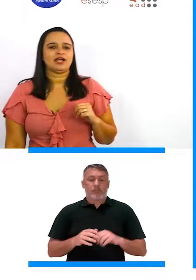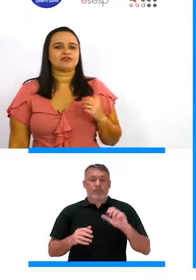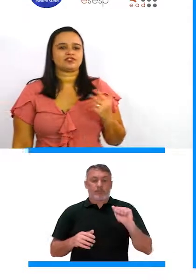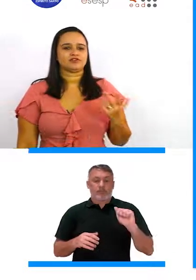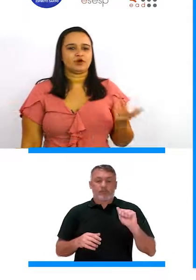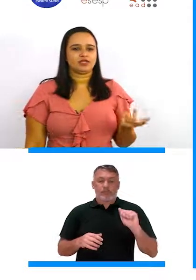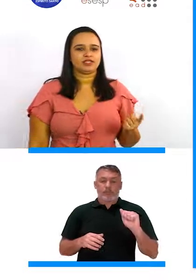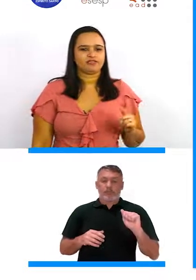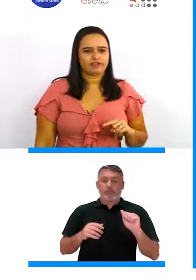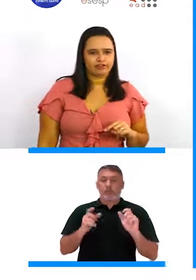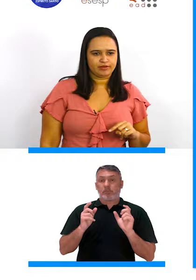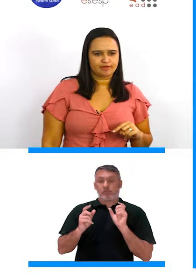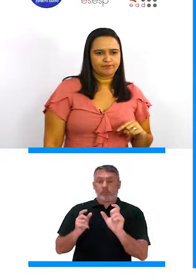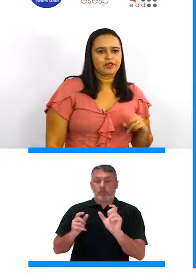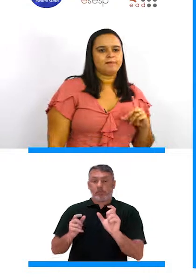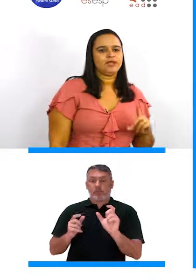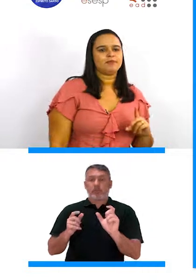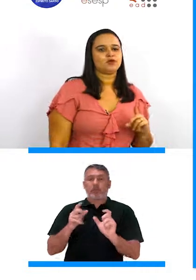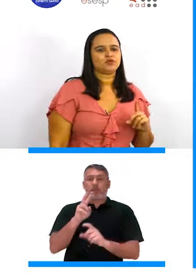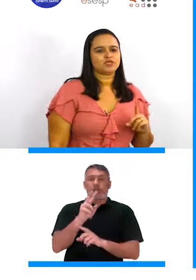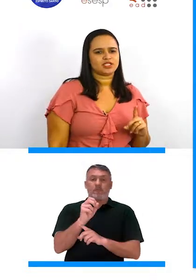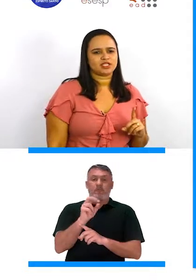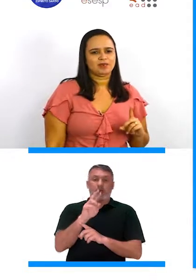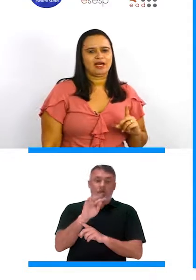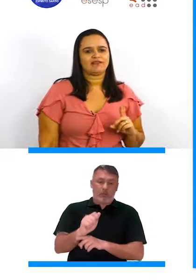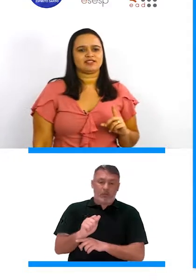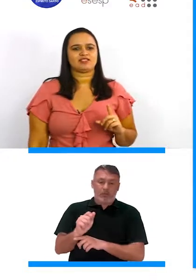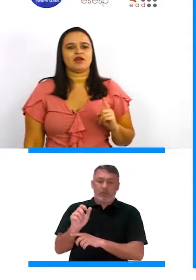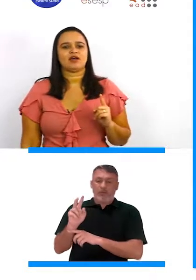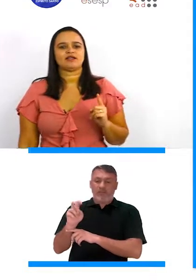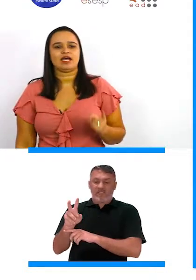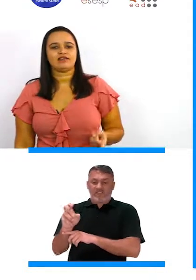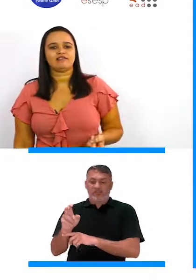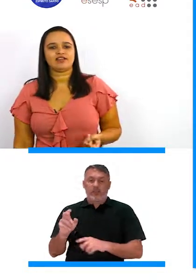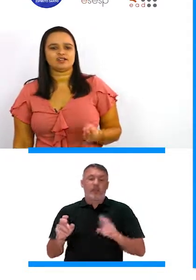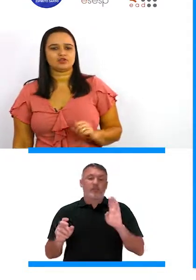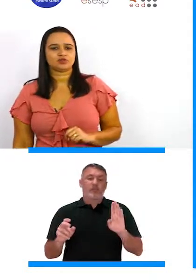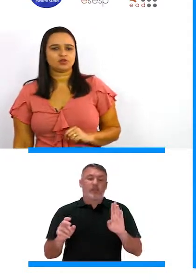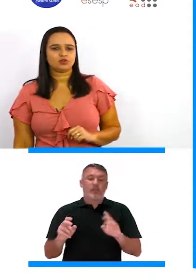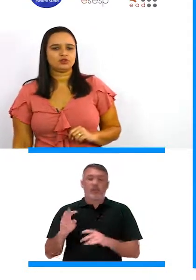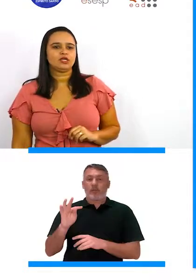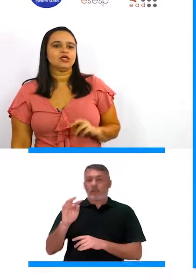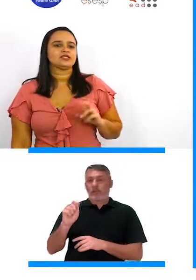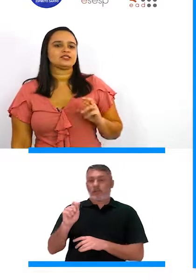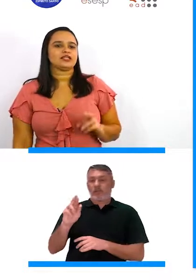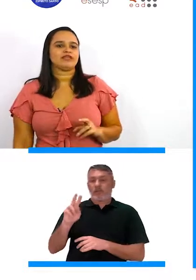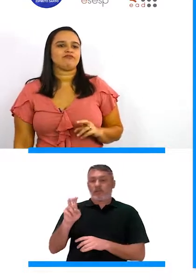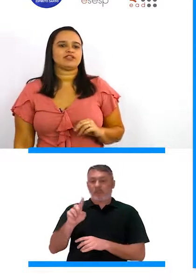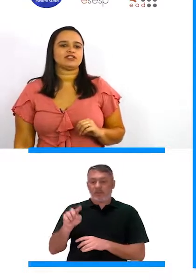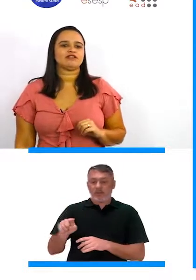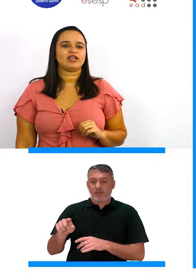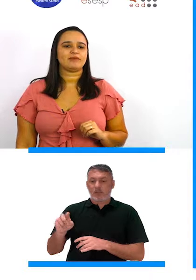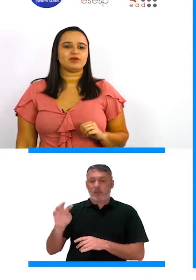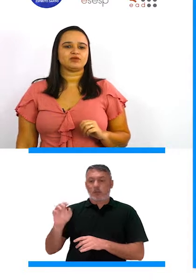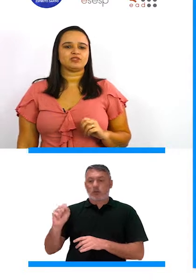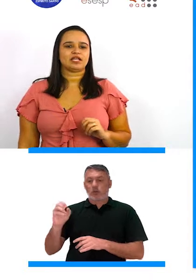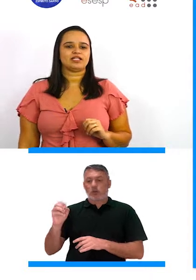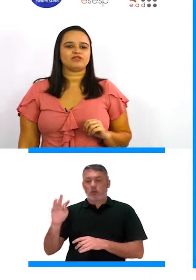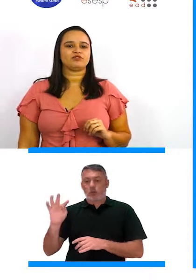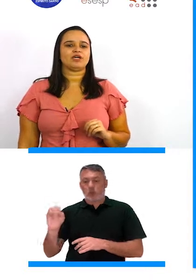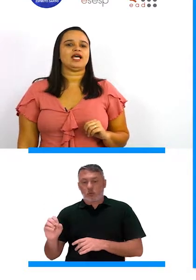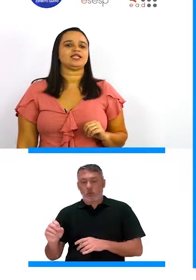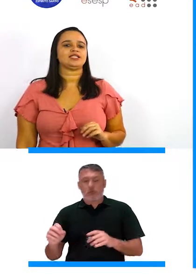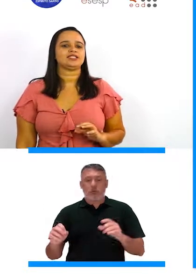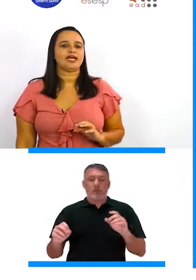das palavras vorta e veve. B. Pronúncia das palavras tarvez e sorto. C. Reflexão verbal